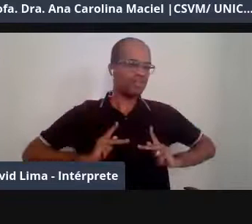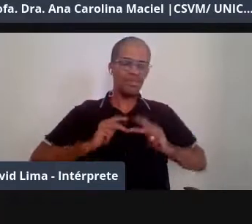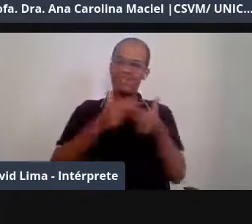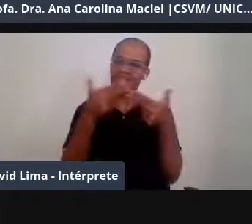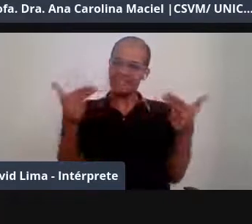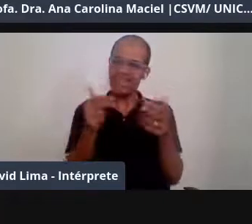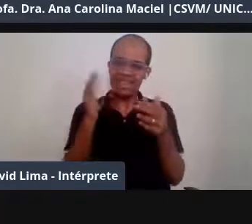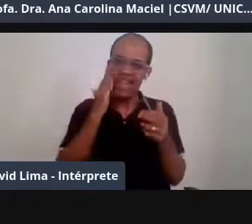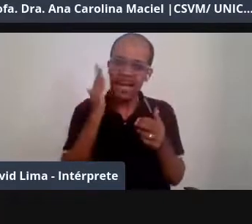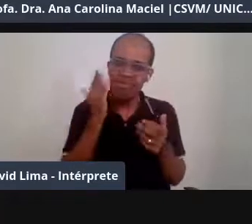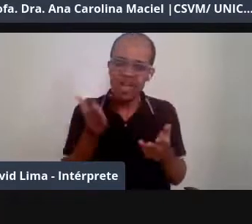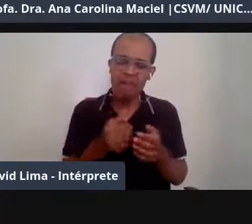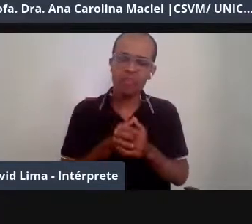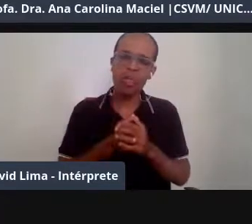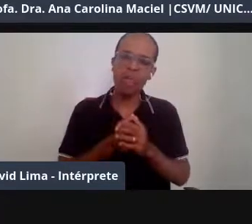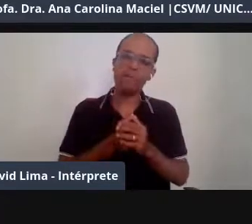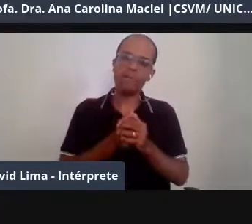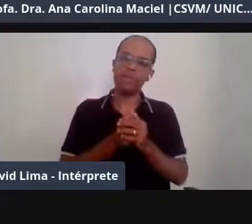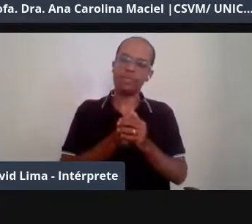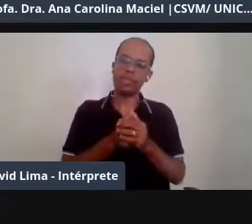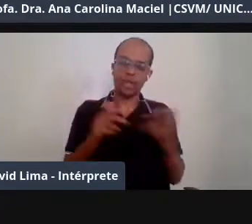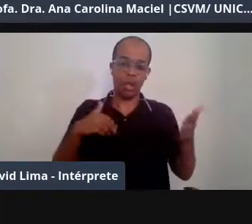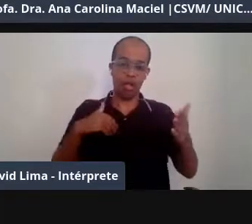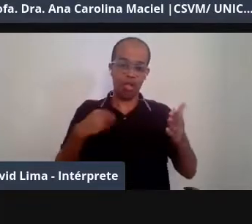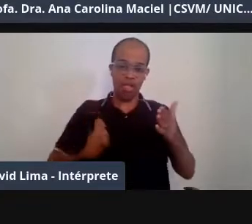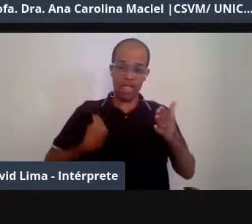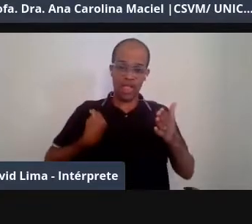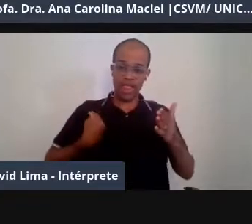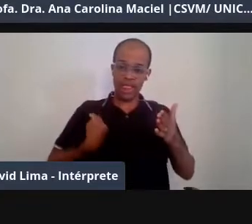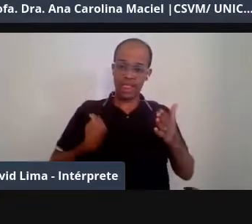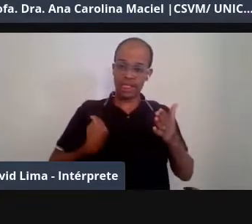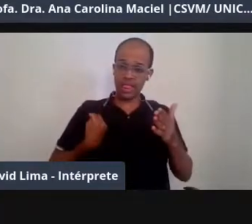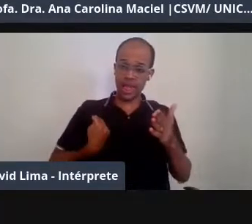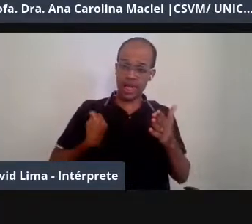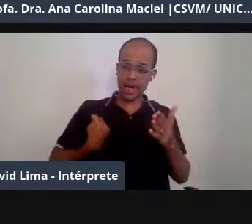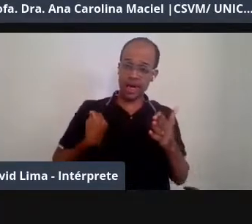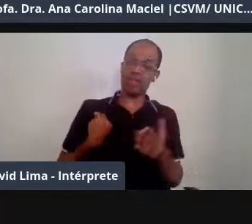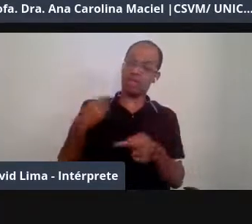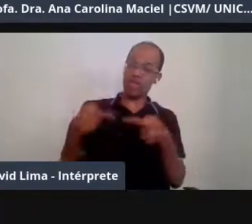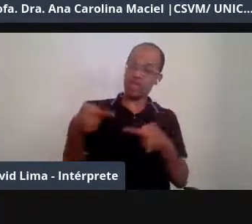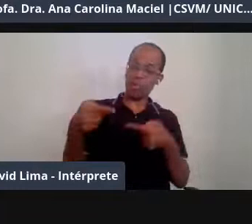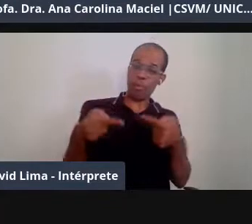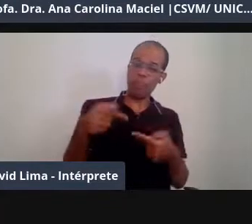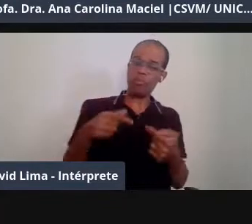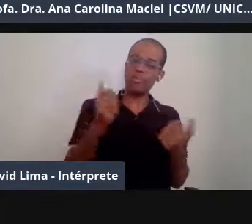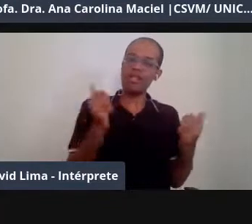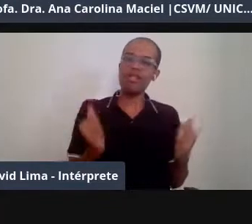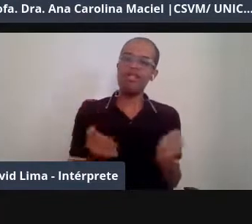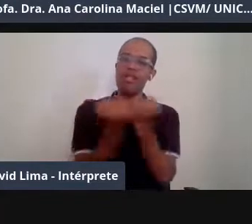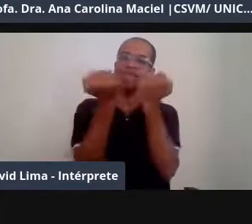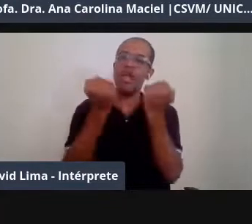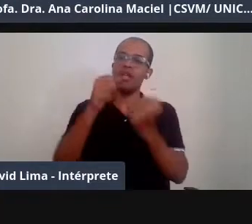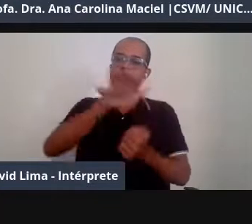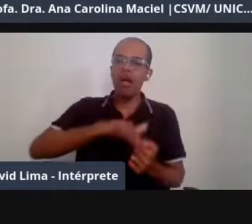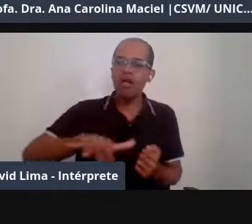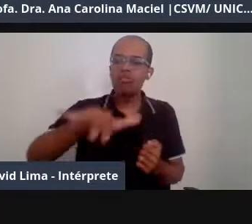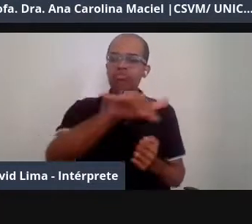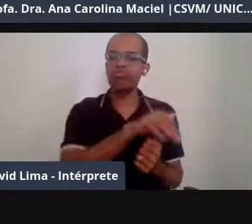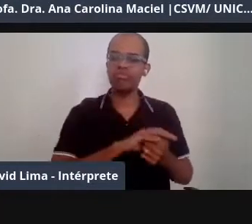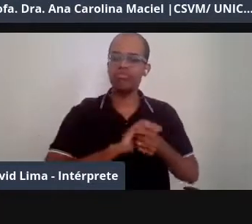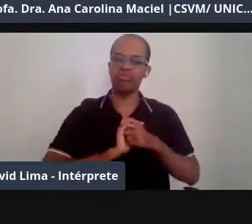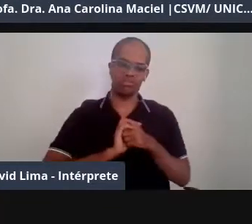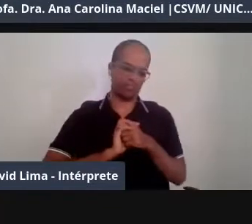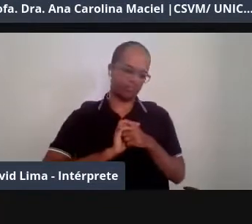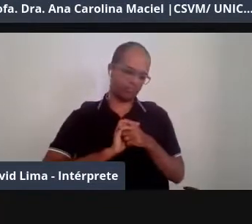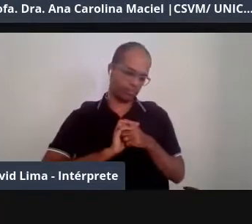não tem sentido tu estar na vida pública se não defende causas que são de interesse da população mundial.